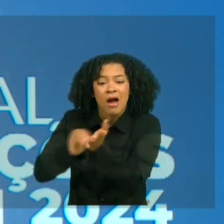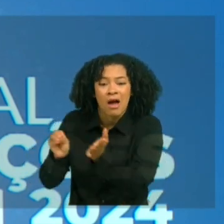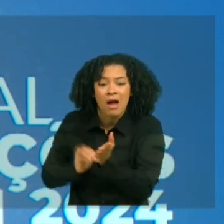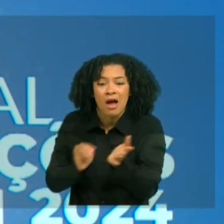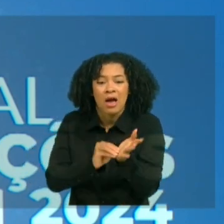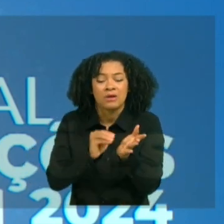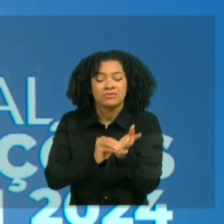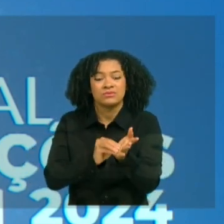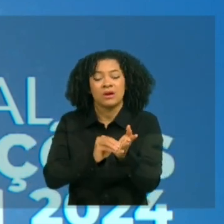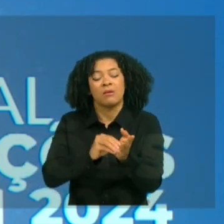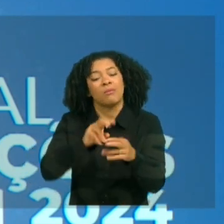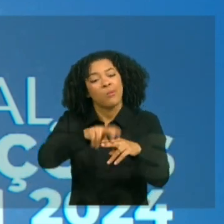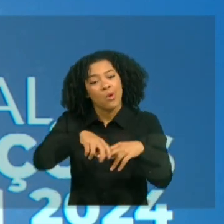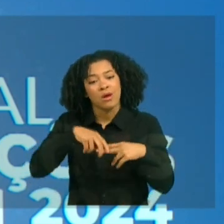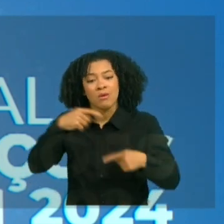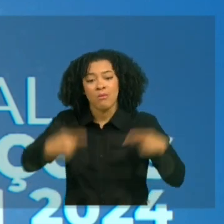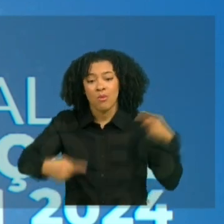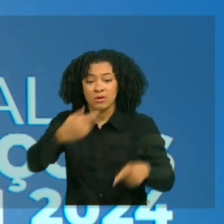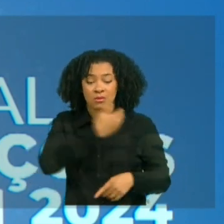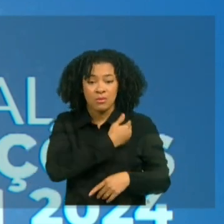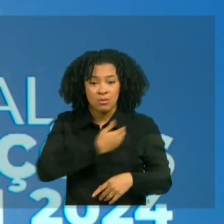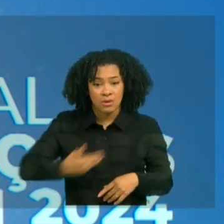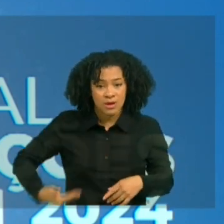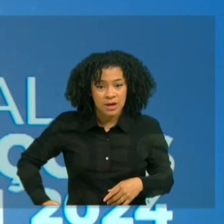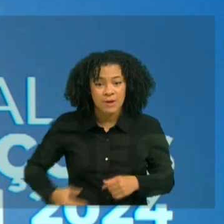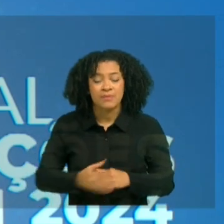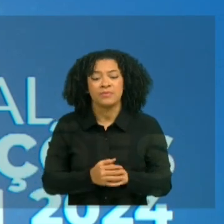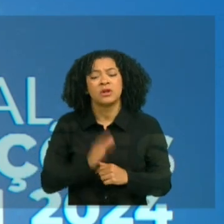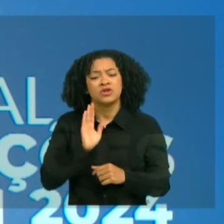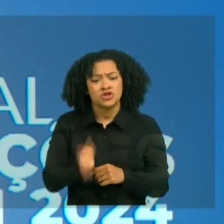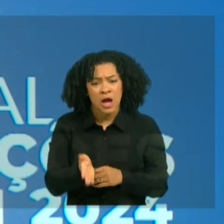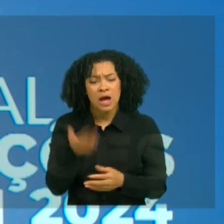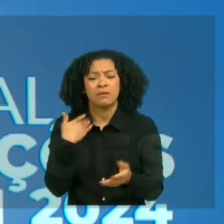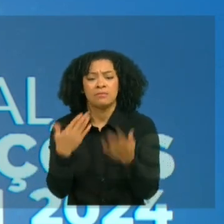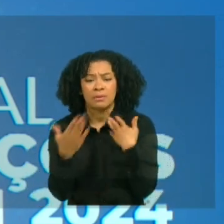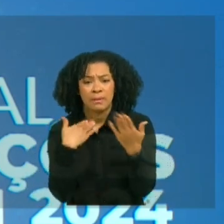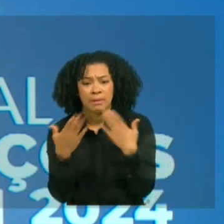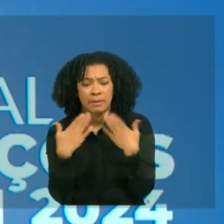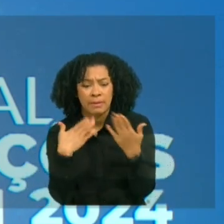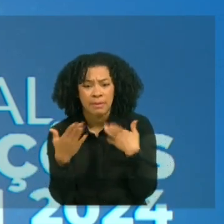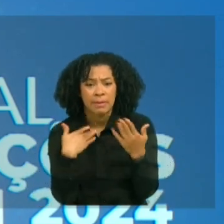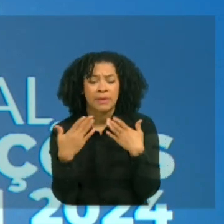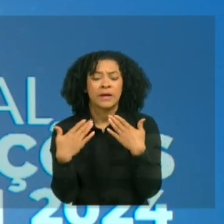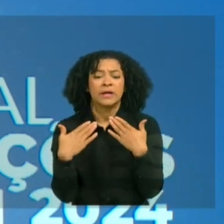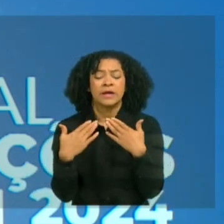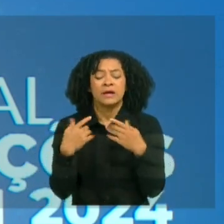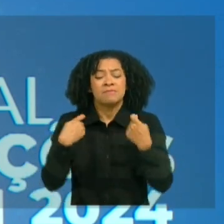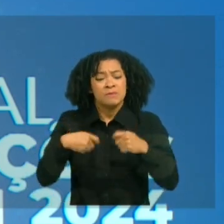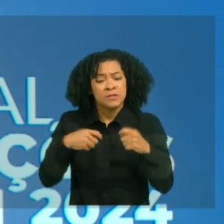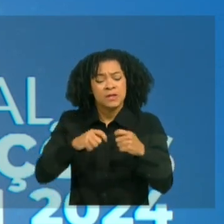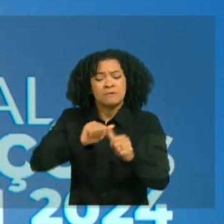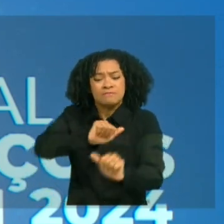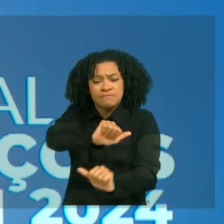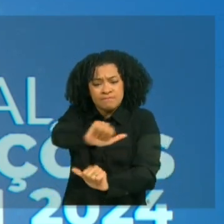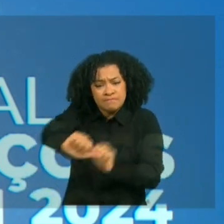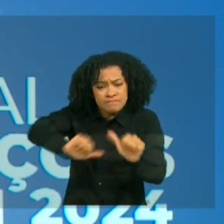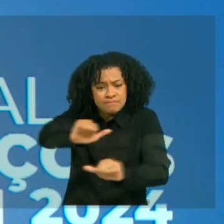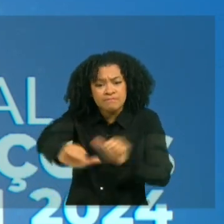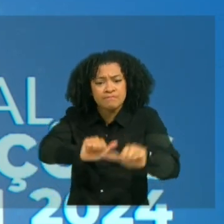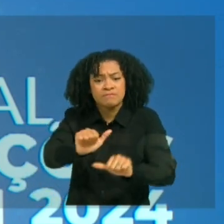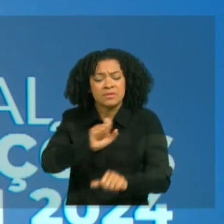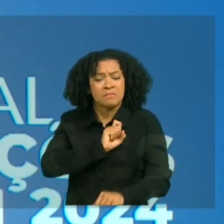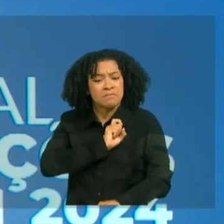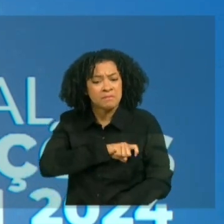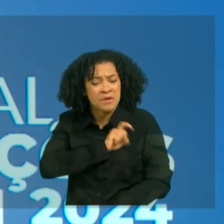das política pública estamos juntos nós já tivemos esse papo essa conversa para que a gente modifique esse modo